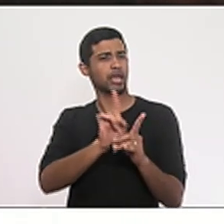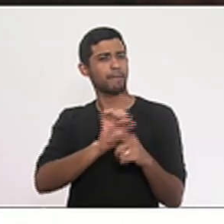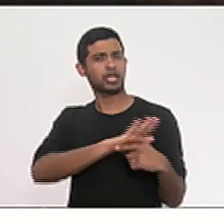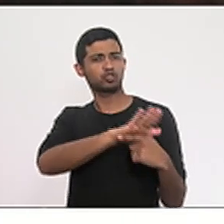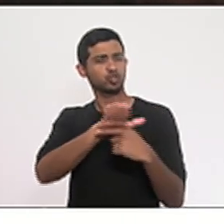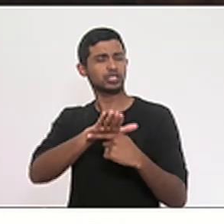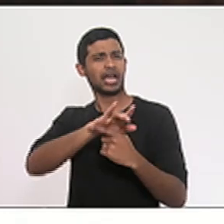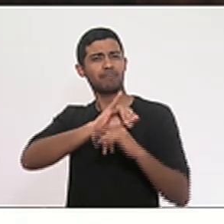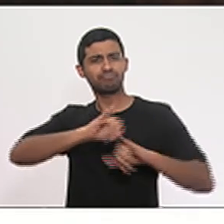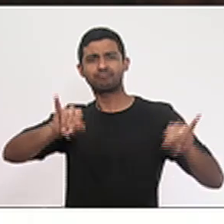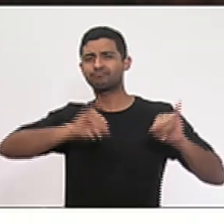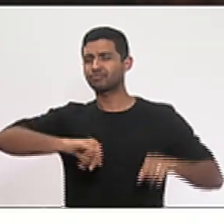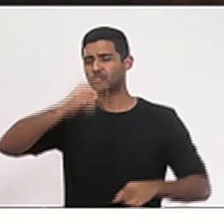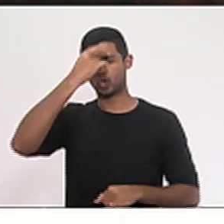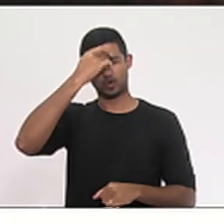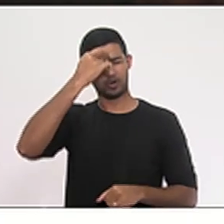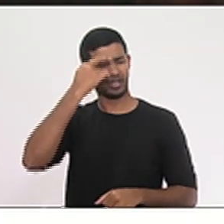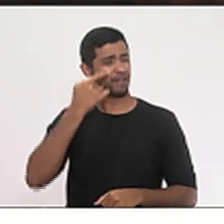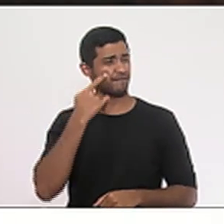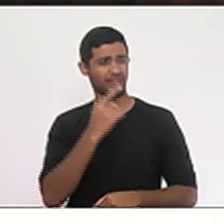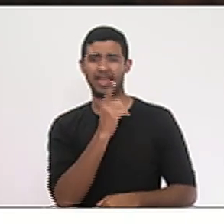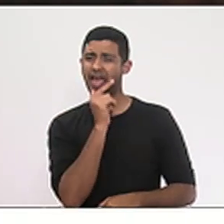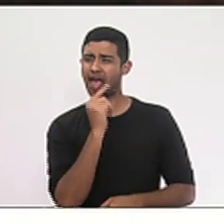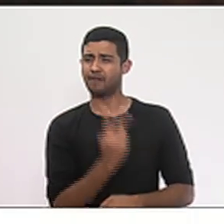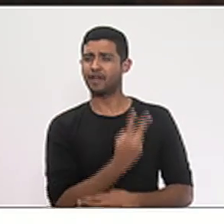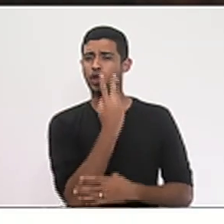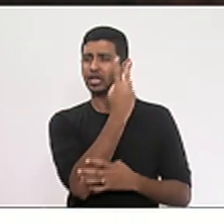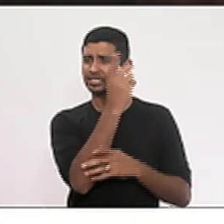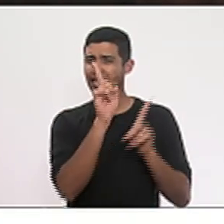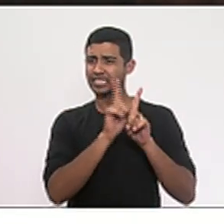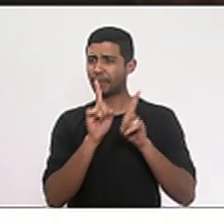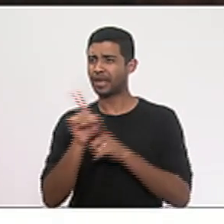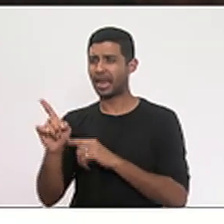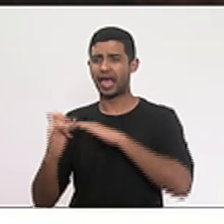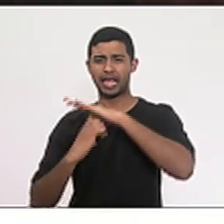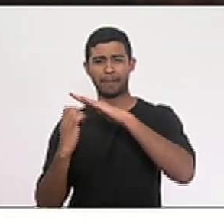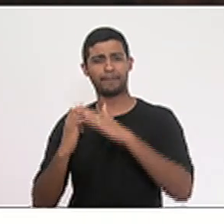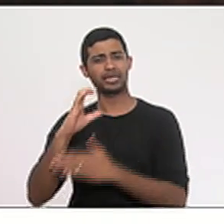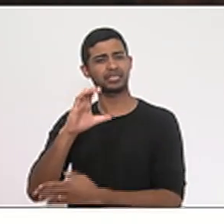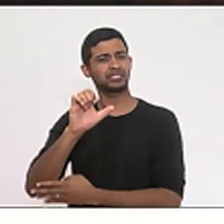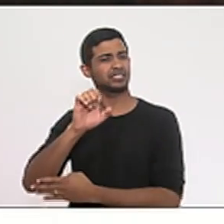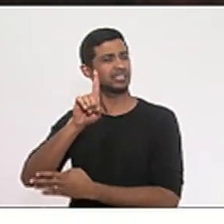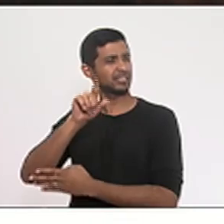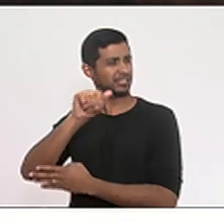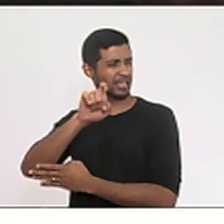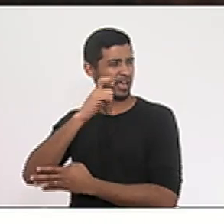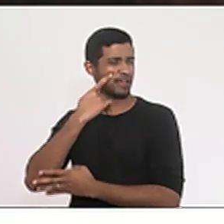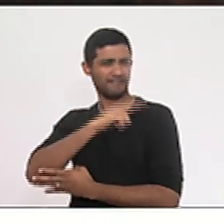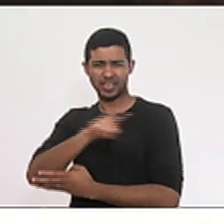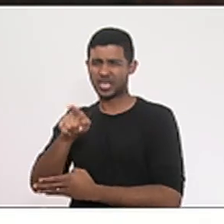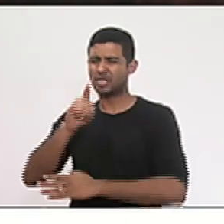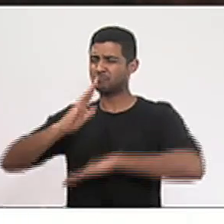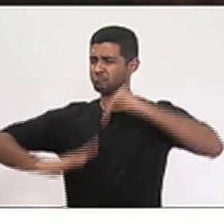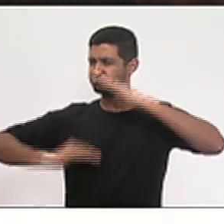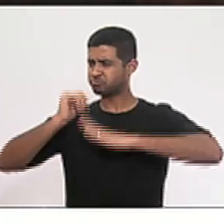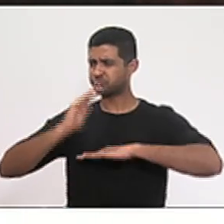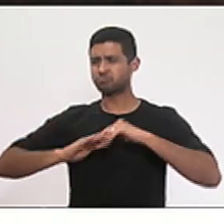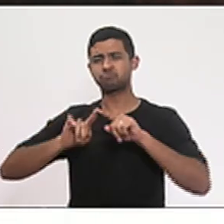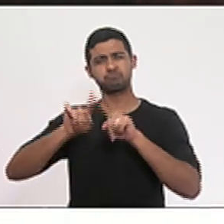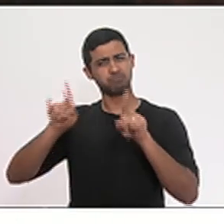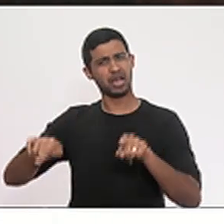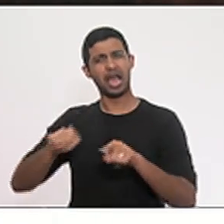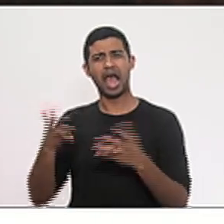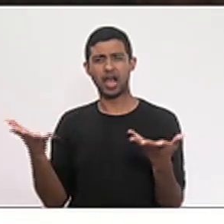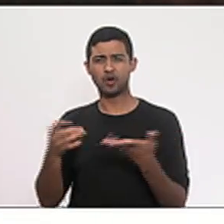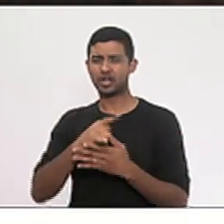conscientização, de valorizar muito a empresa, sim, SEDAI, que tem grandes técnicos, sofreu agora, como